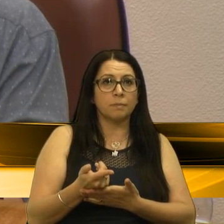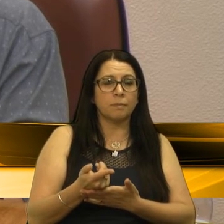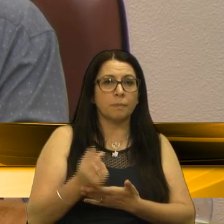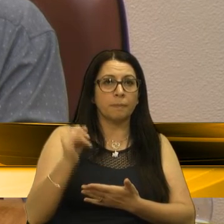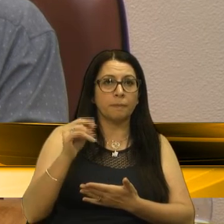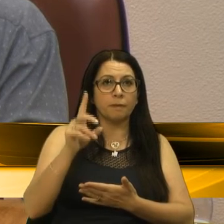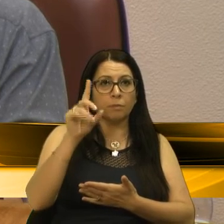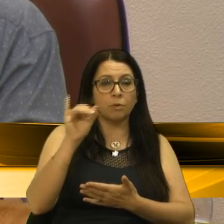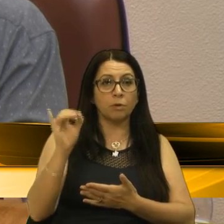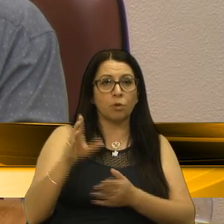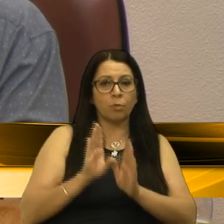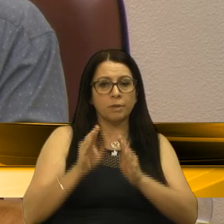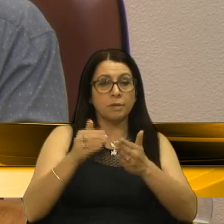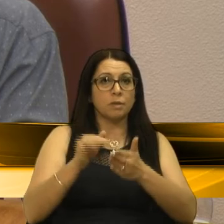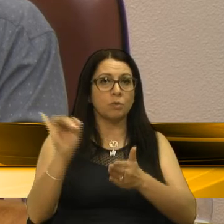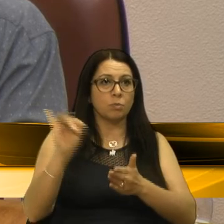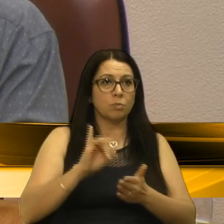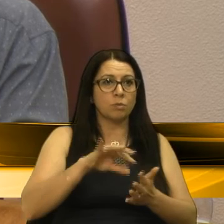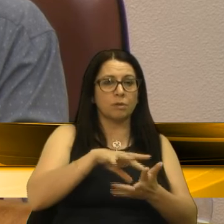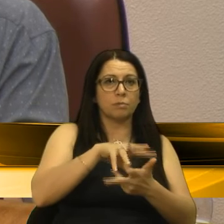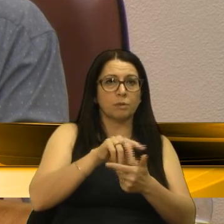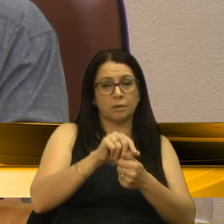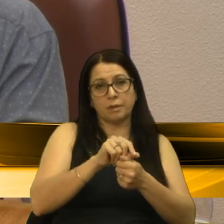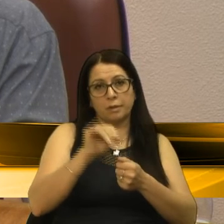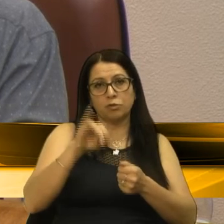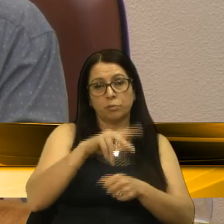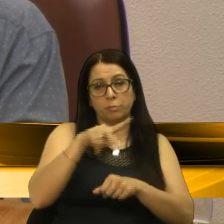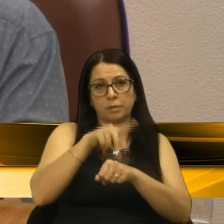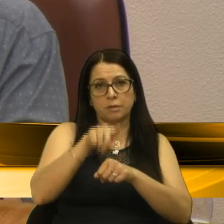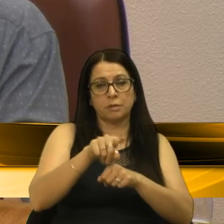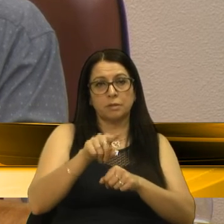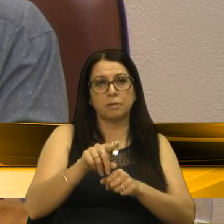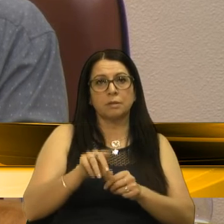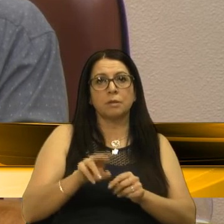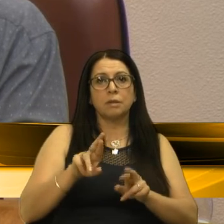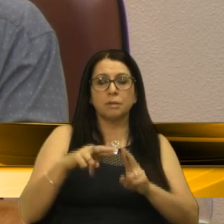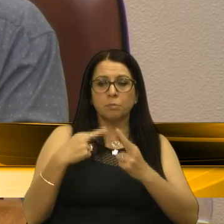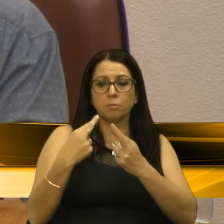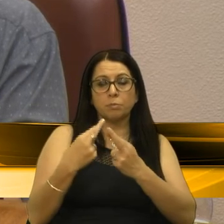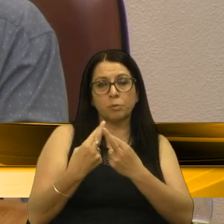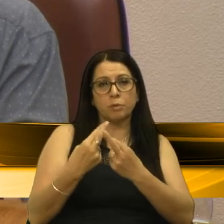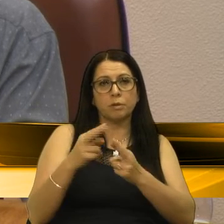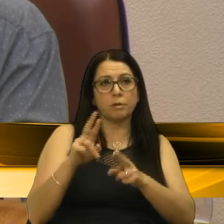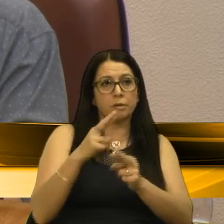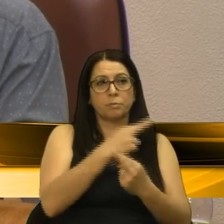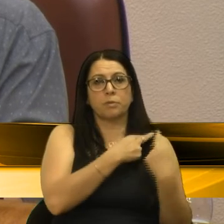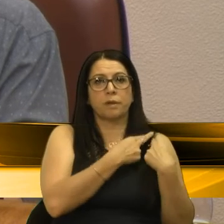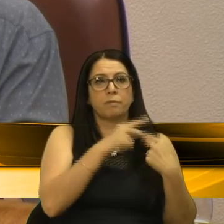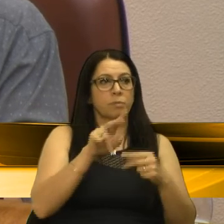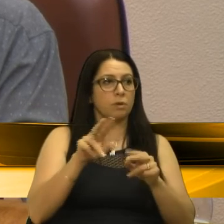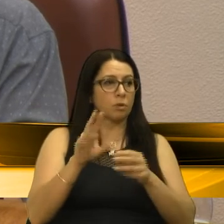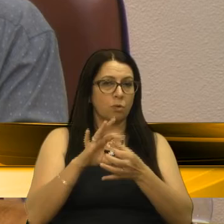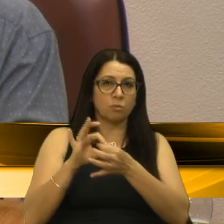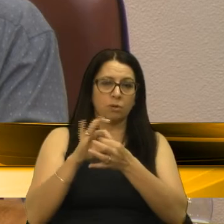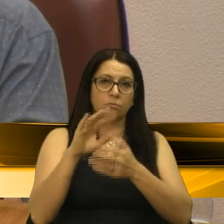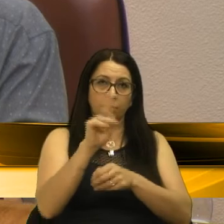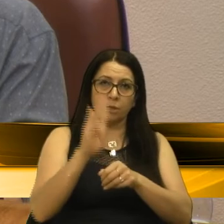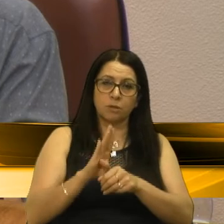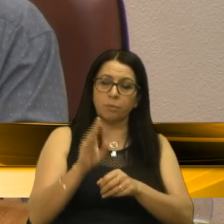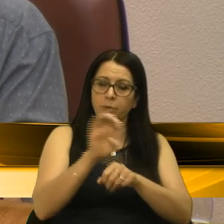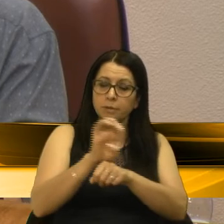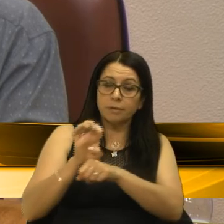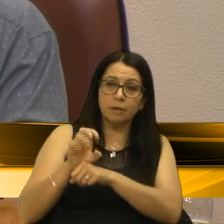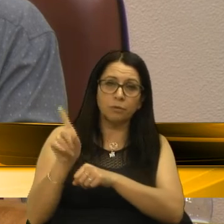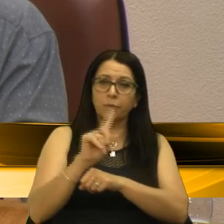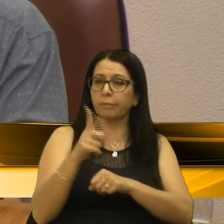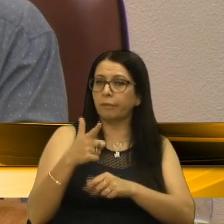Interamericana de Direitos Humanos, sendo possível, em tese, a responsabilização da União por eventual descumprimento destes, mesmo que pelos Estados,